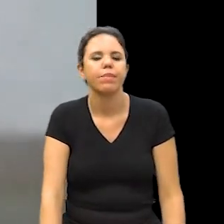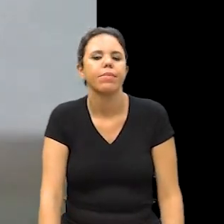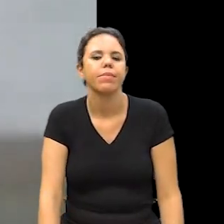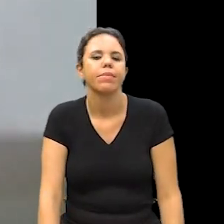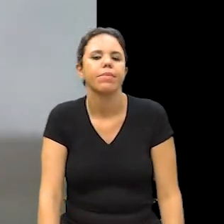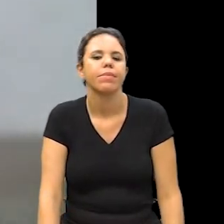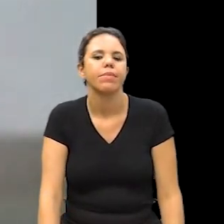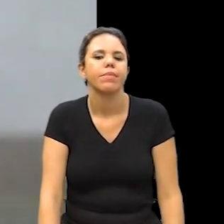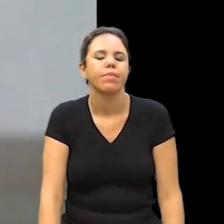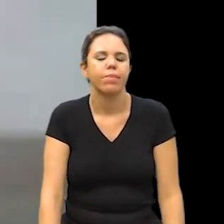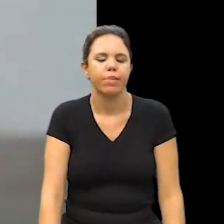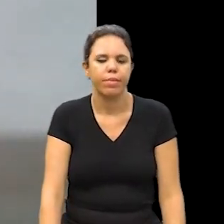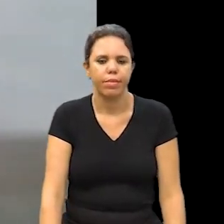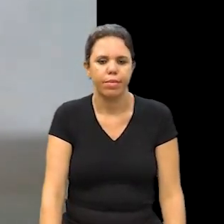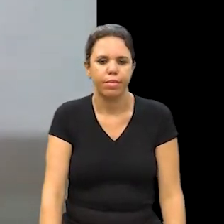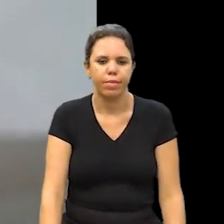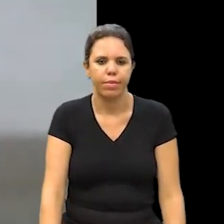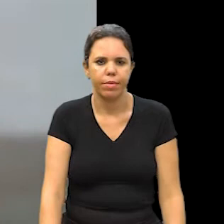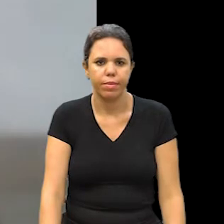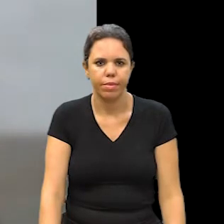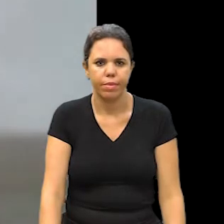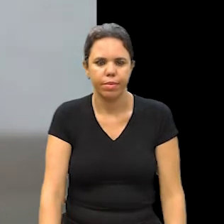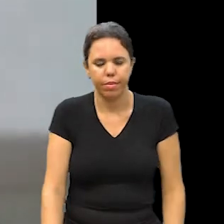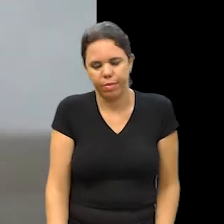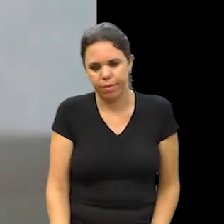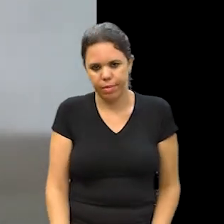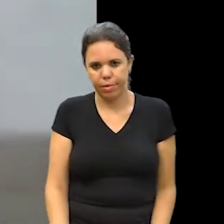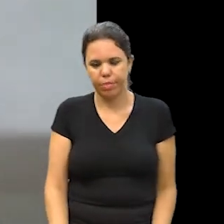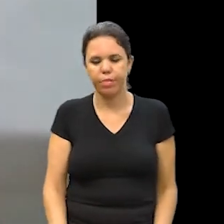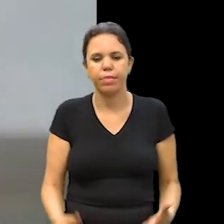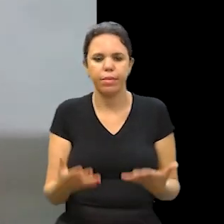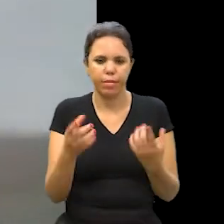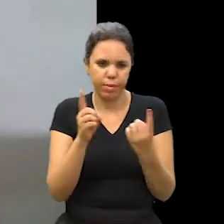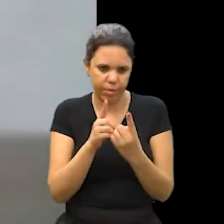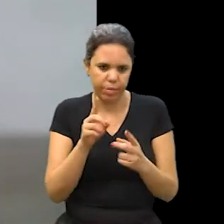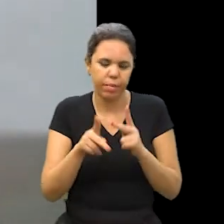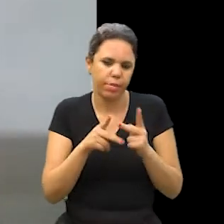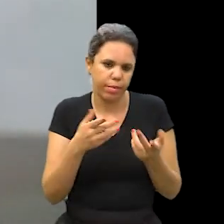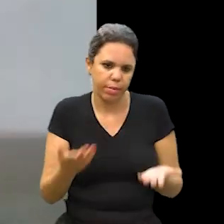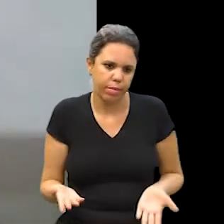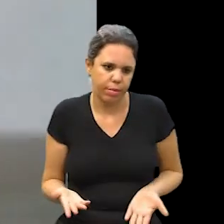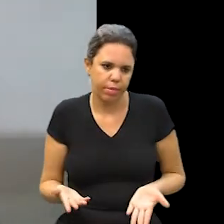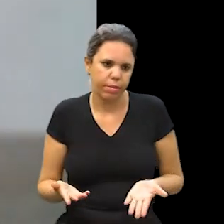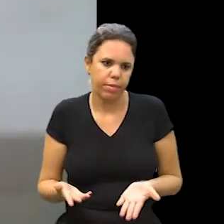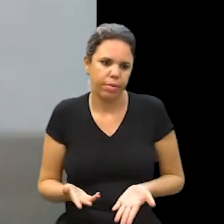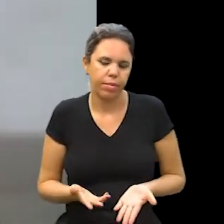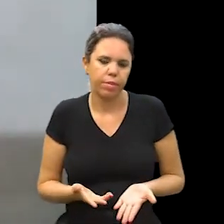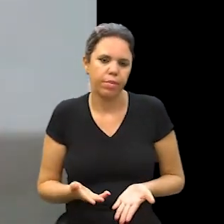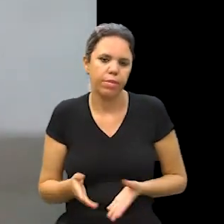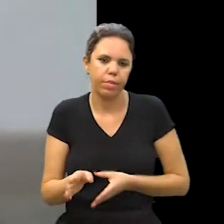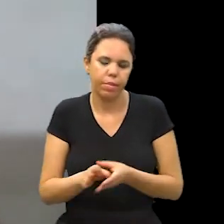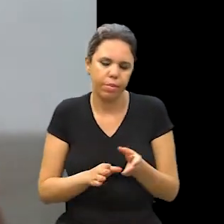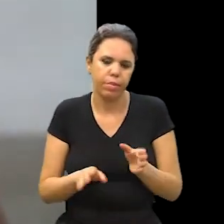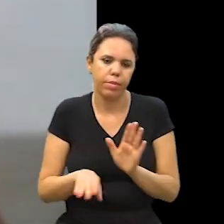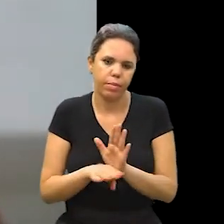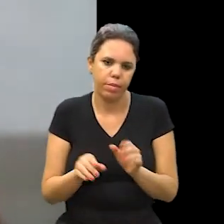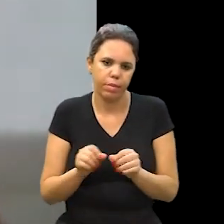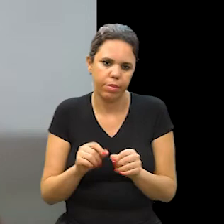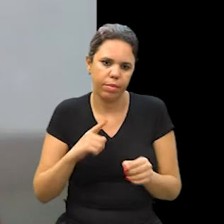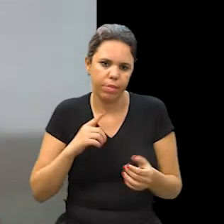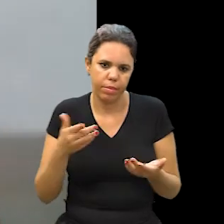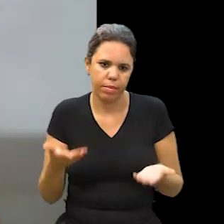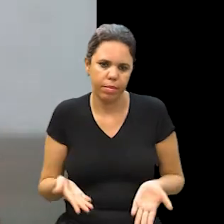3254-4648, tá? Que aí a gente acaba atendendo as pessoas e aí vai sendo direcionado, que nós temos